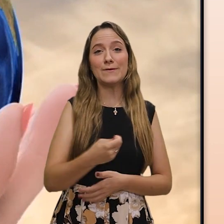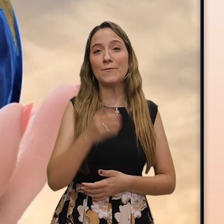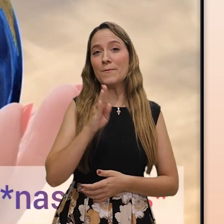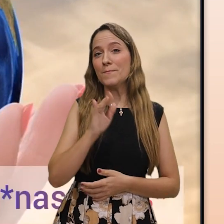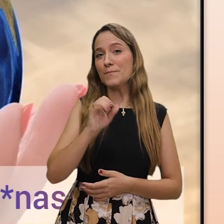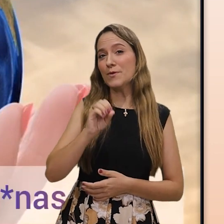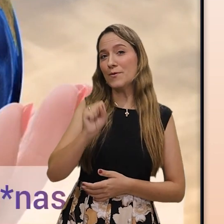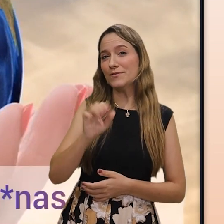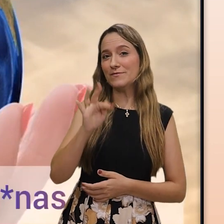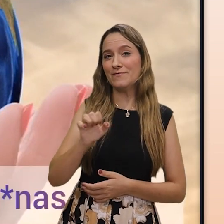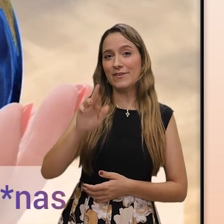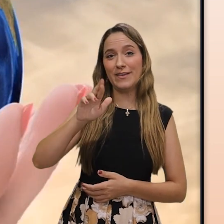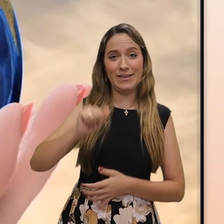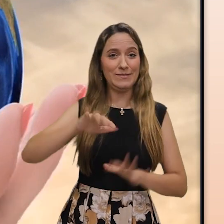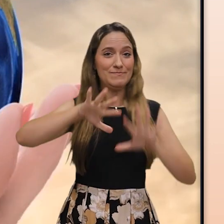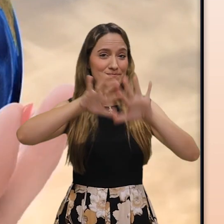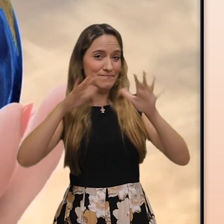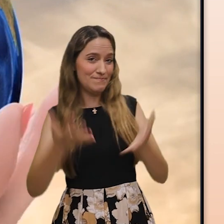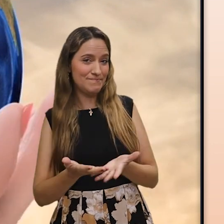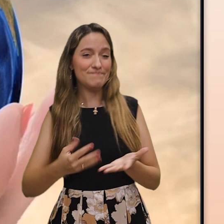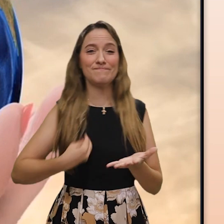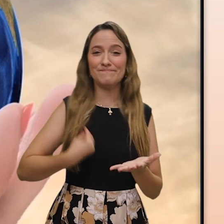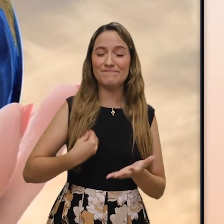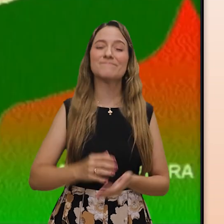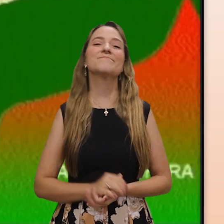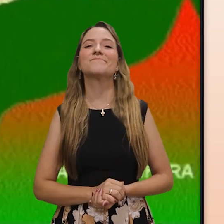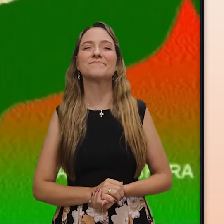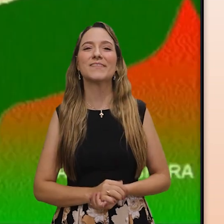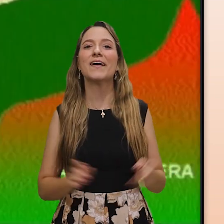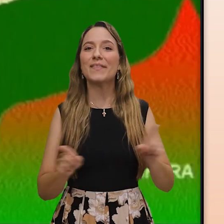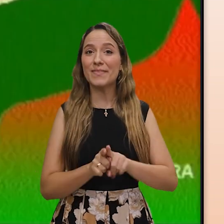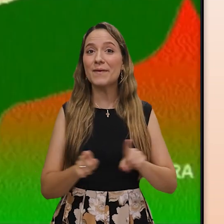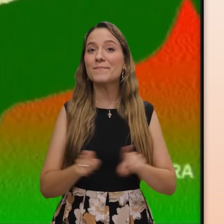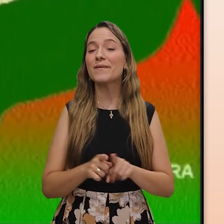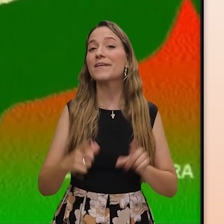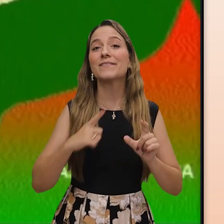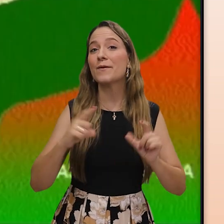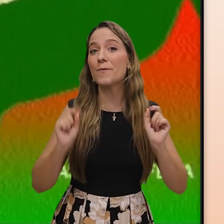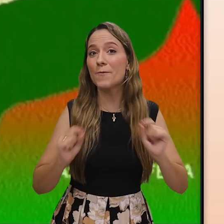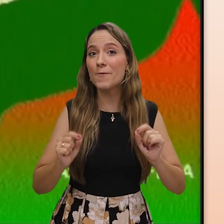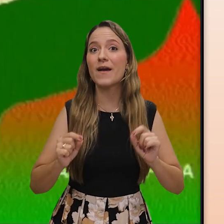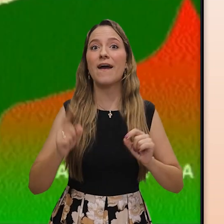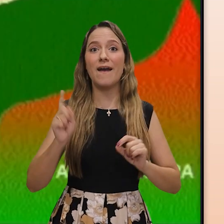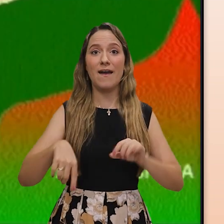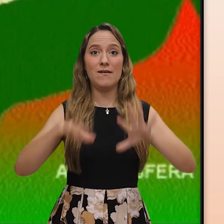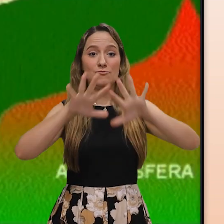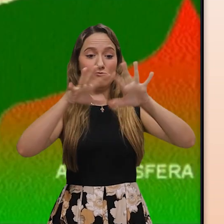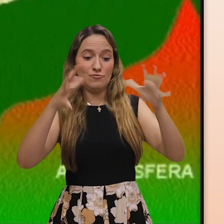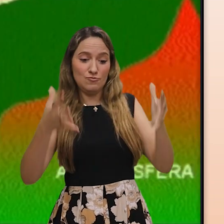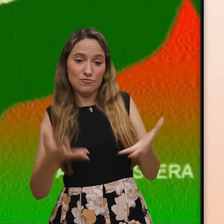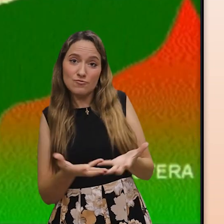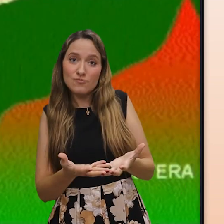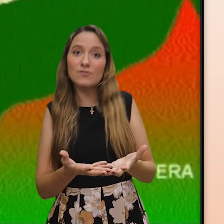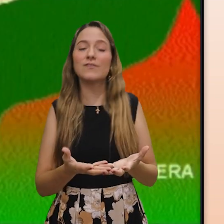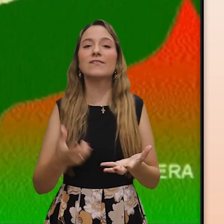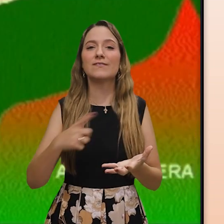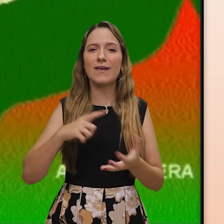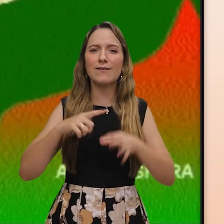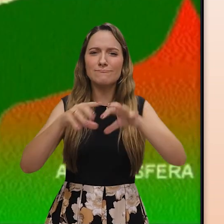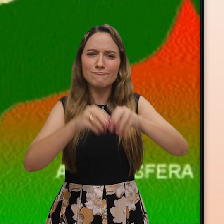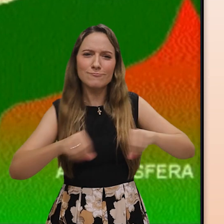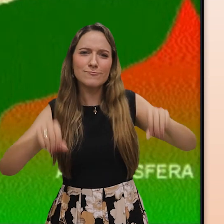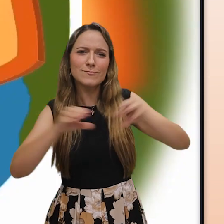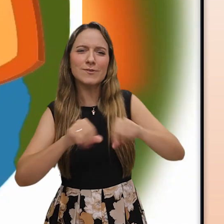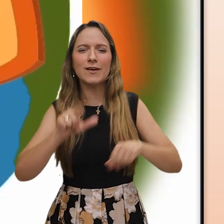regiões terrestres na qual a vida é viável. E temos também a litosfera, formada pela